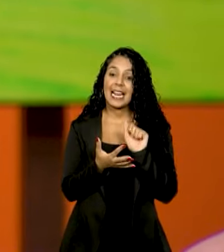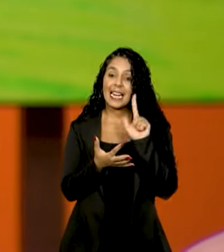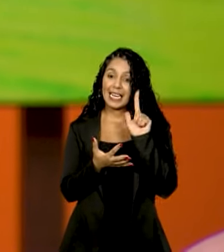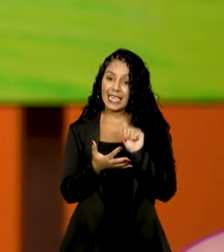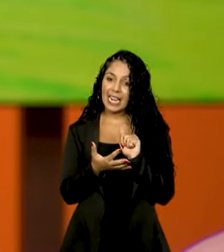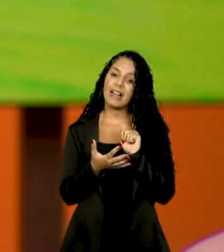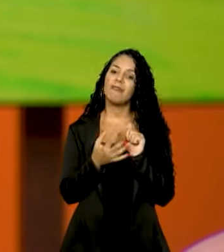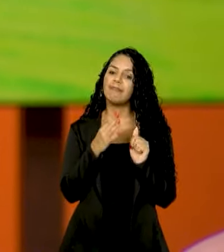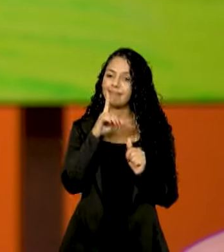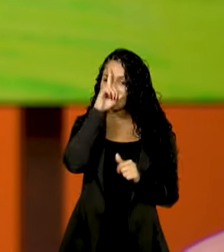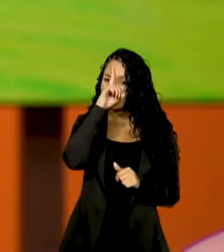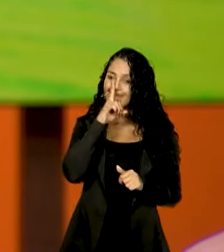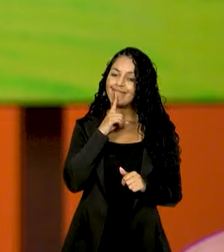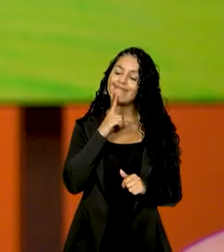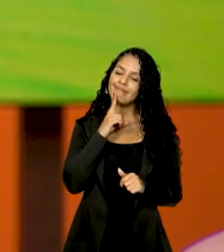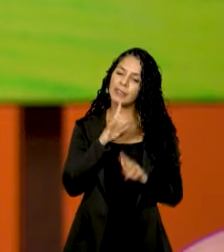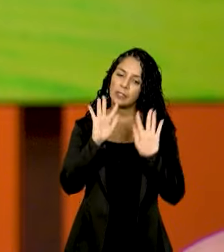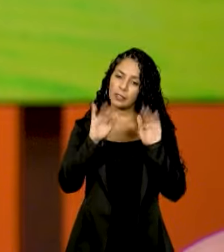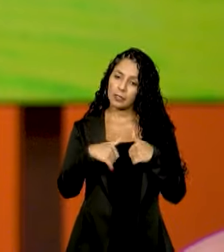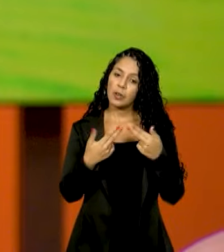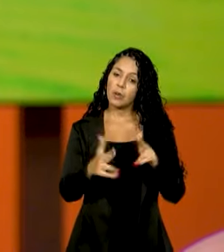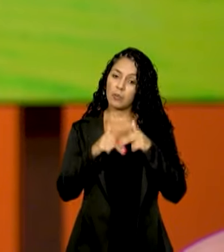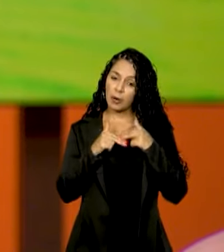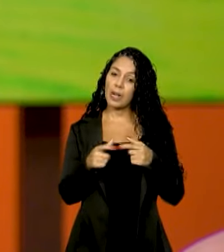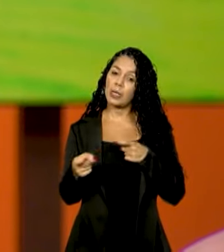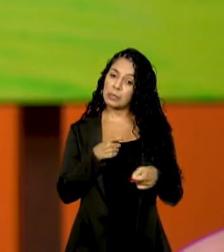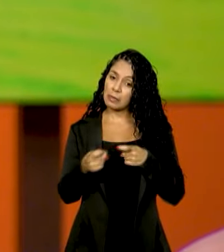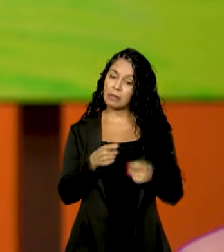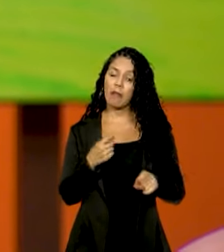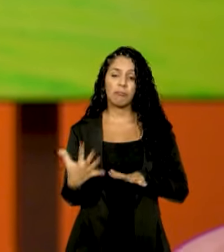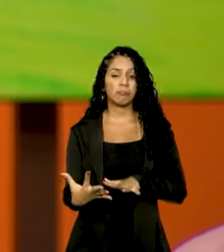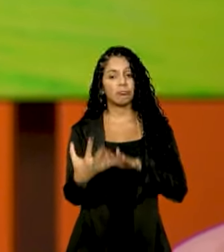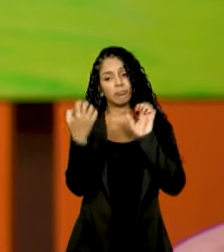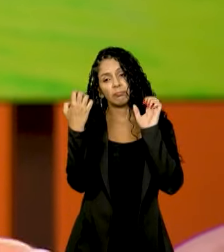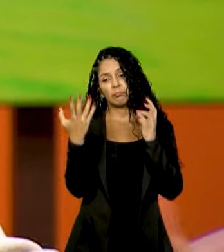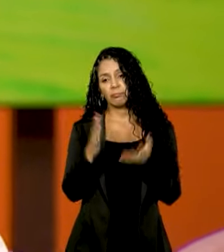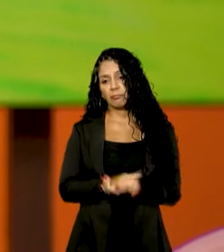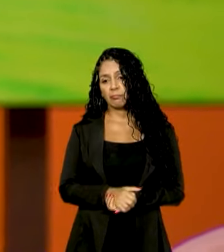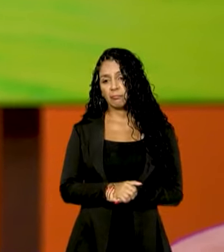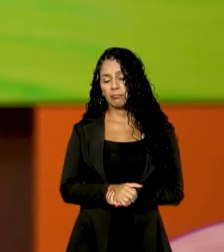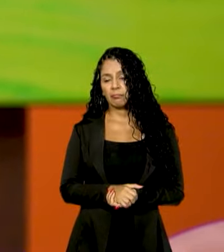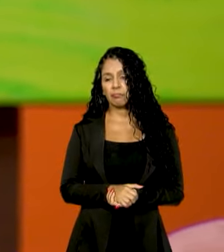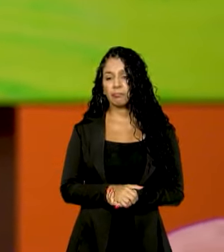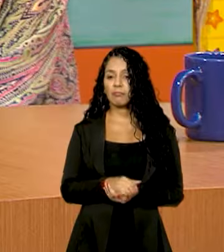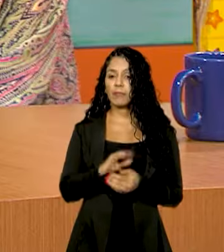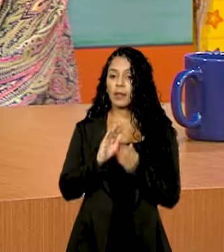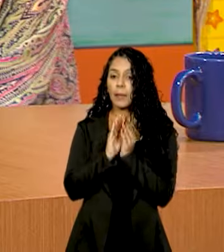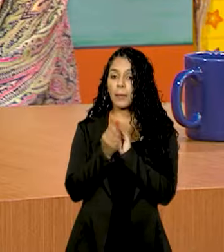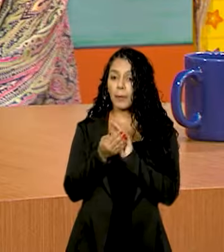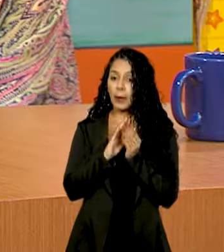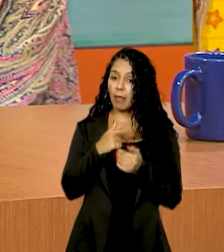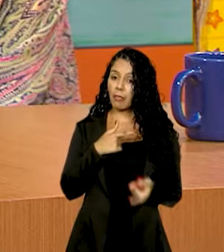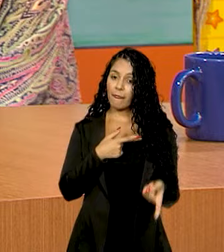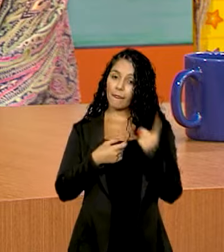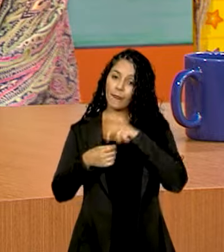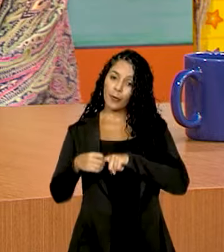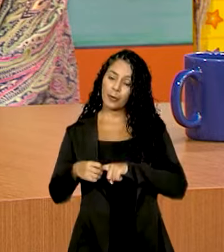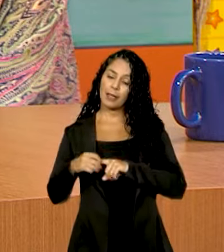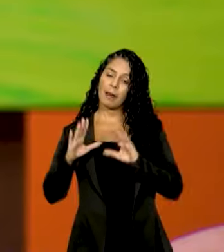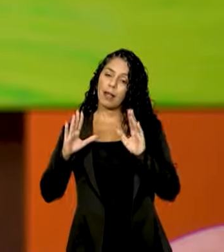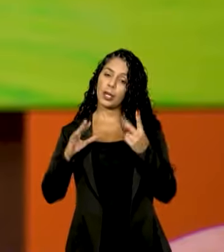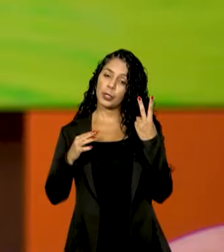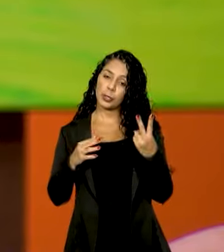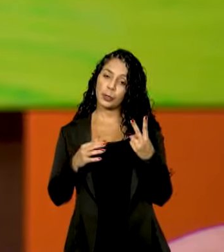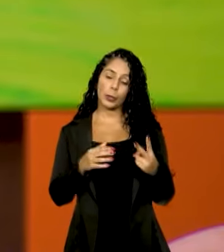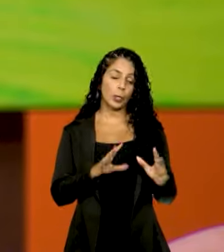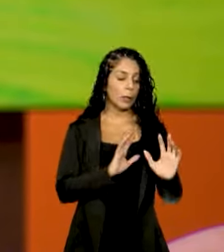seu recheio. E por fim, por causa da guerra e da briga, deixando a boneca de lado, voltaram as duas para a bola